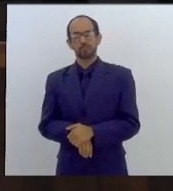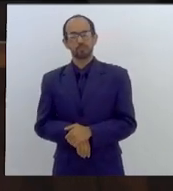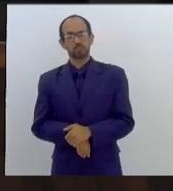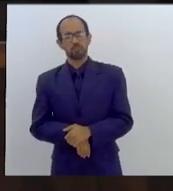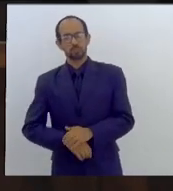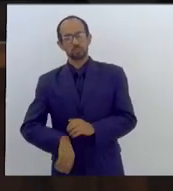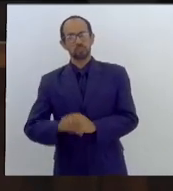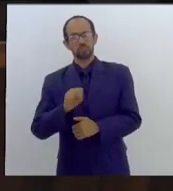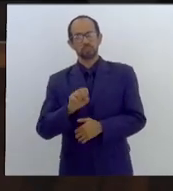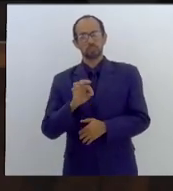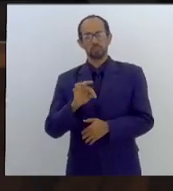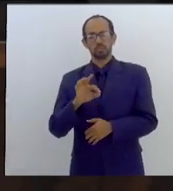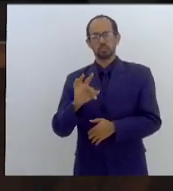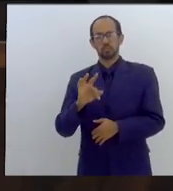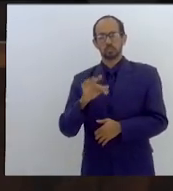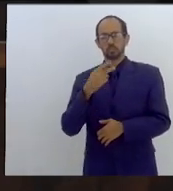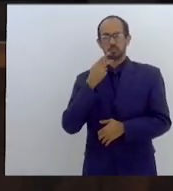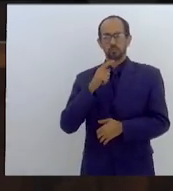do STF, que diz que